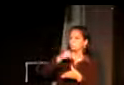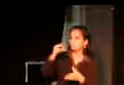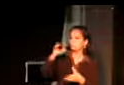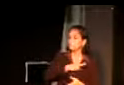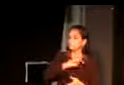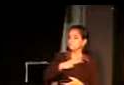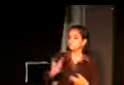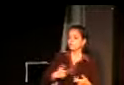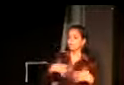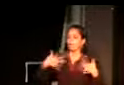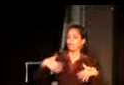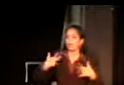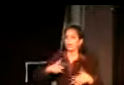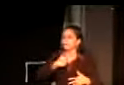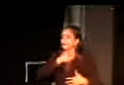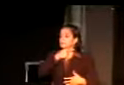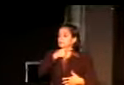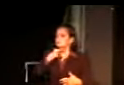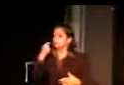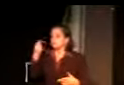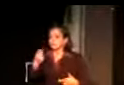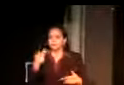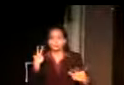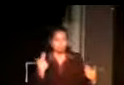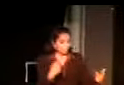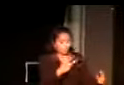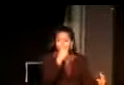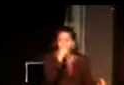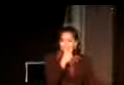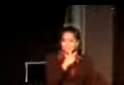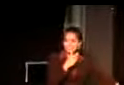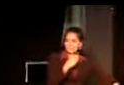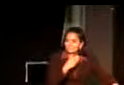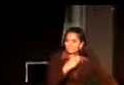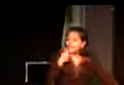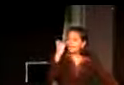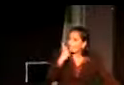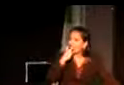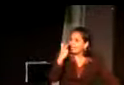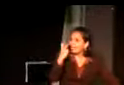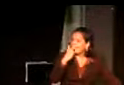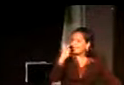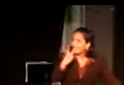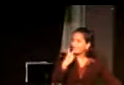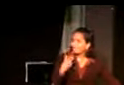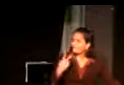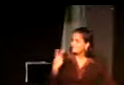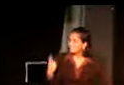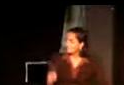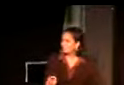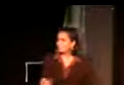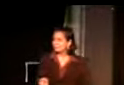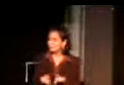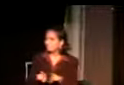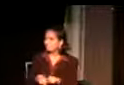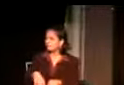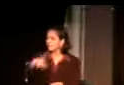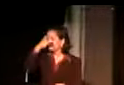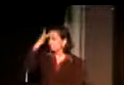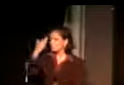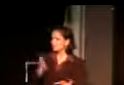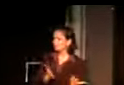que estão clamando como esses dois cegos no caminho jovens que estão se acabando na